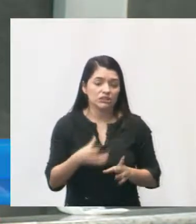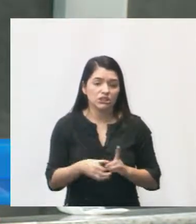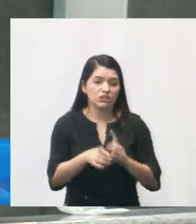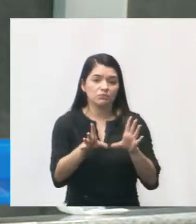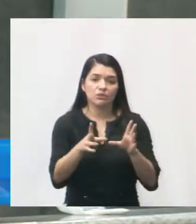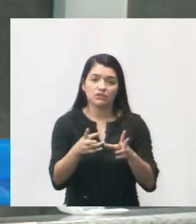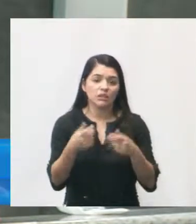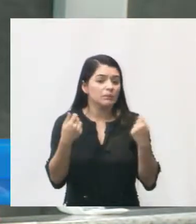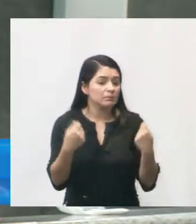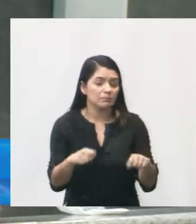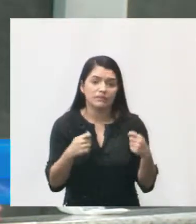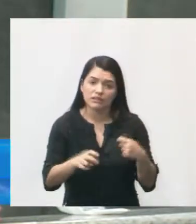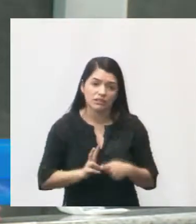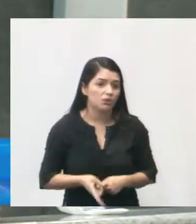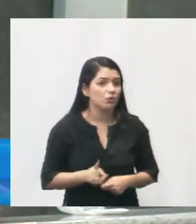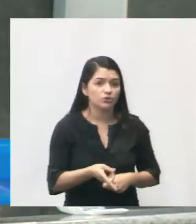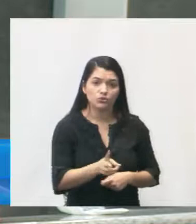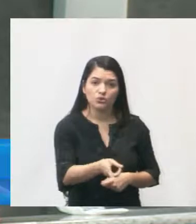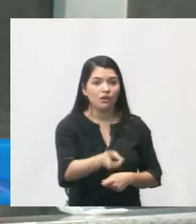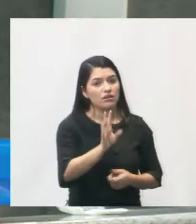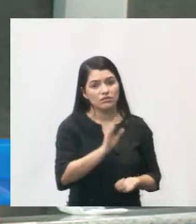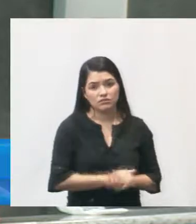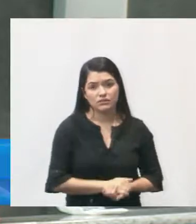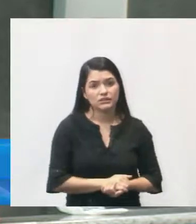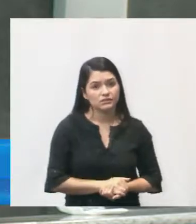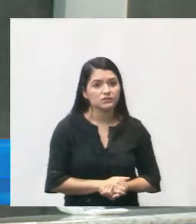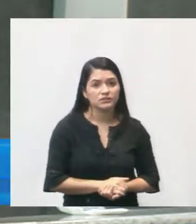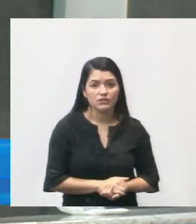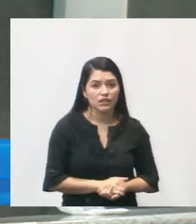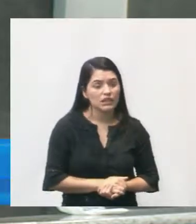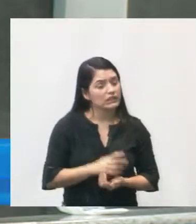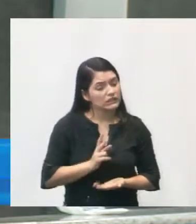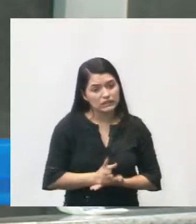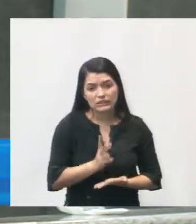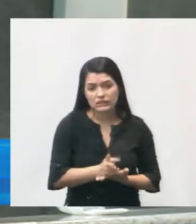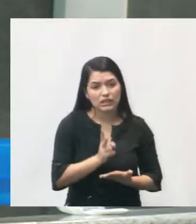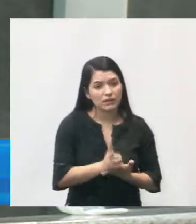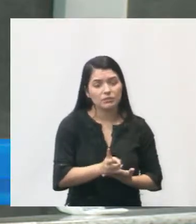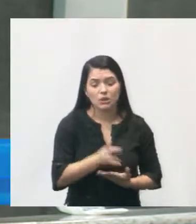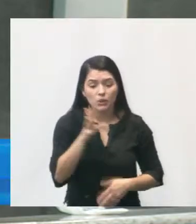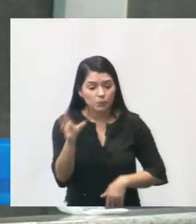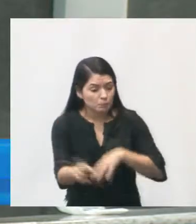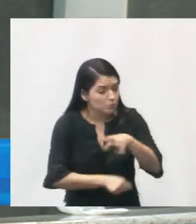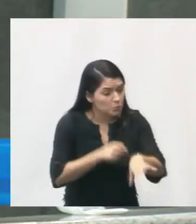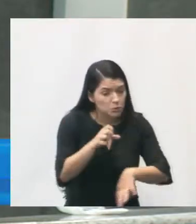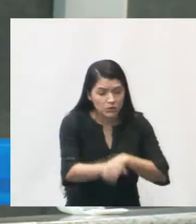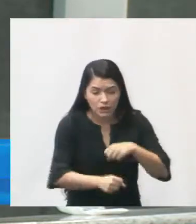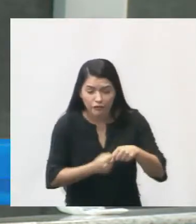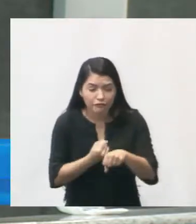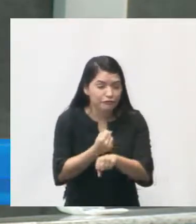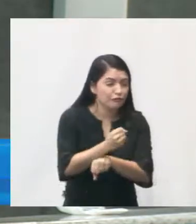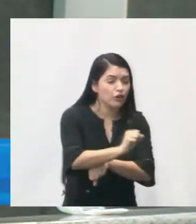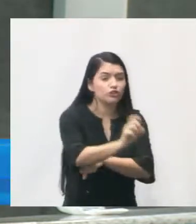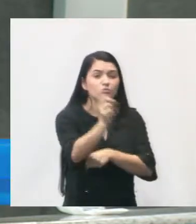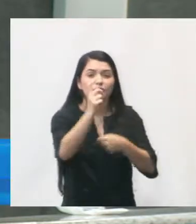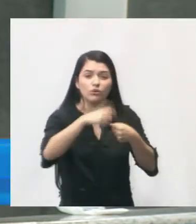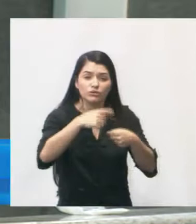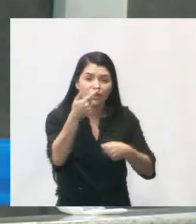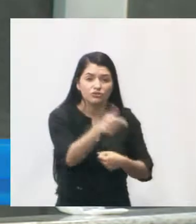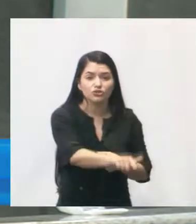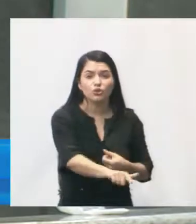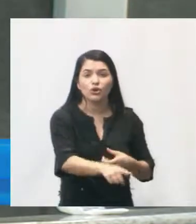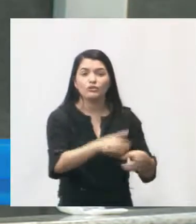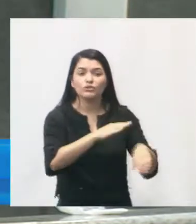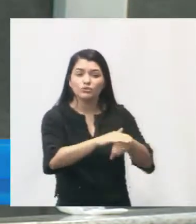precisa perseguir o tempo todo, buscar com afinco e determinação para que se volte o